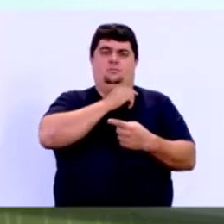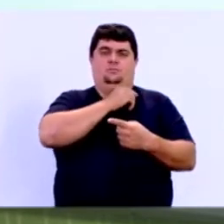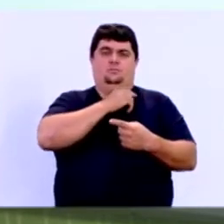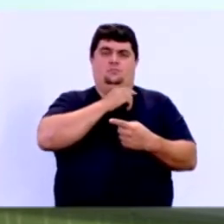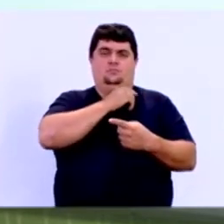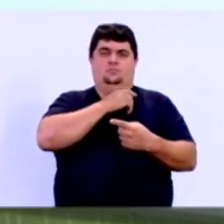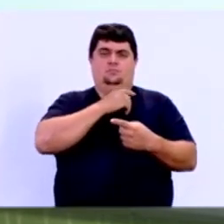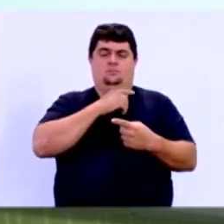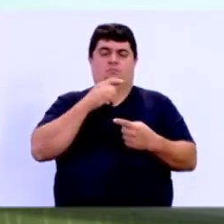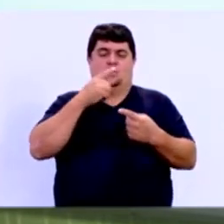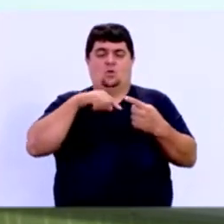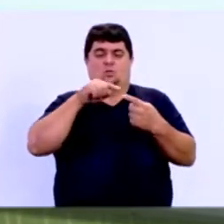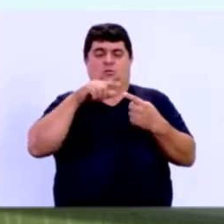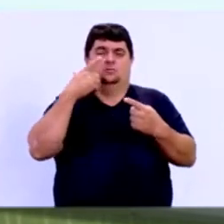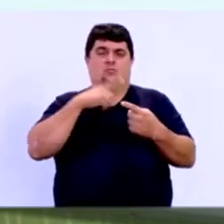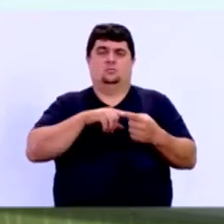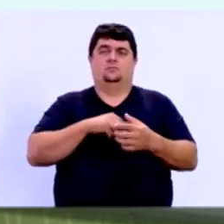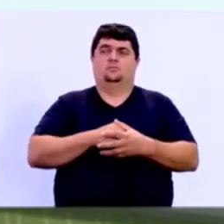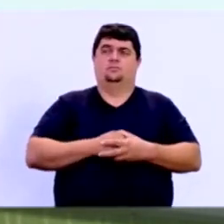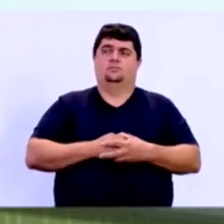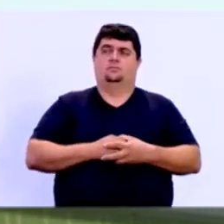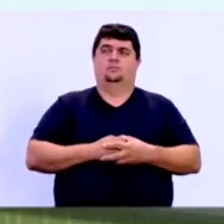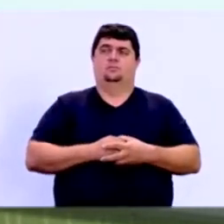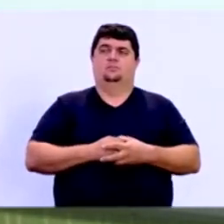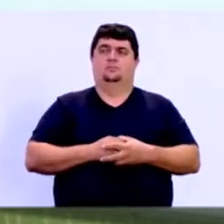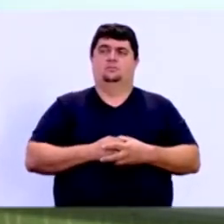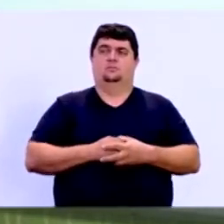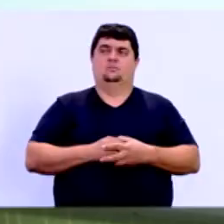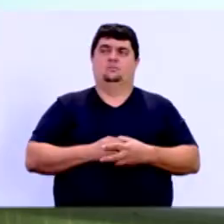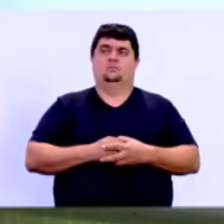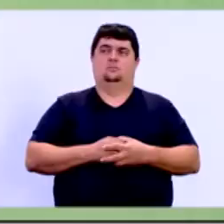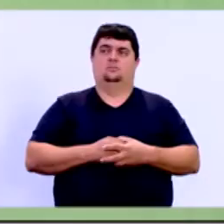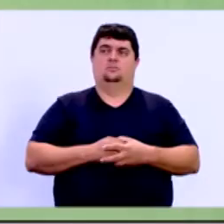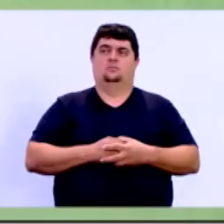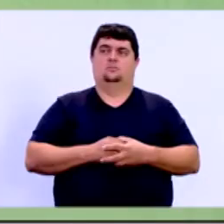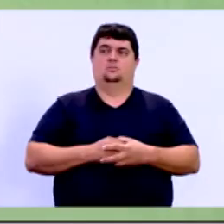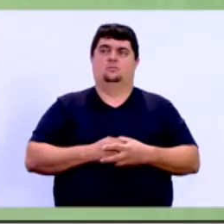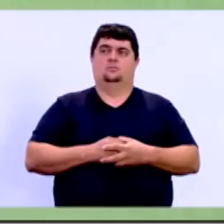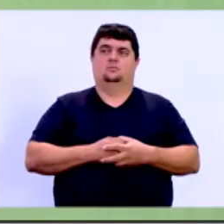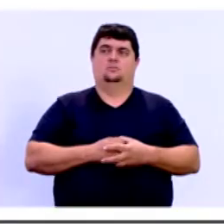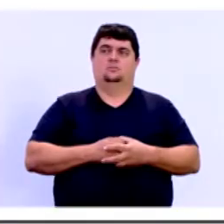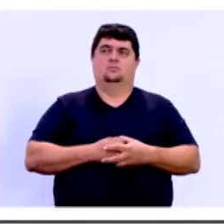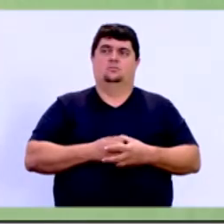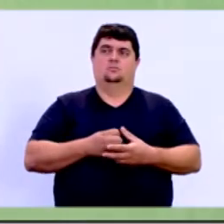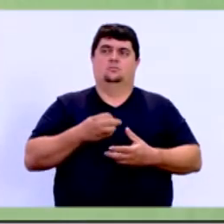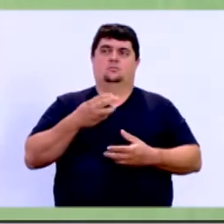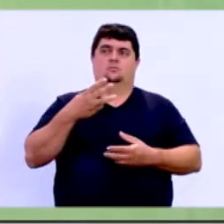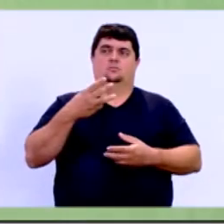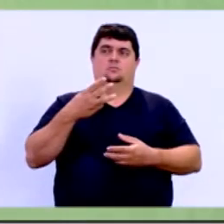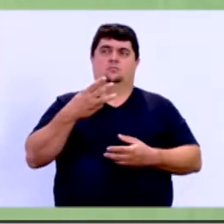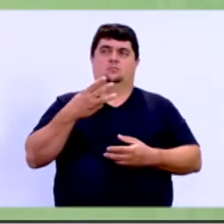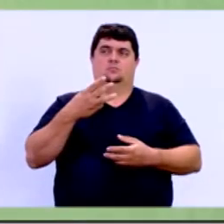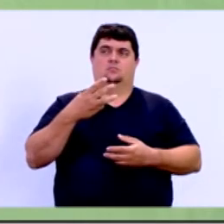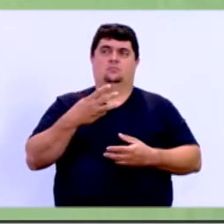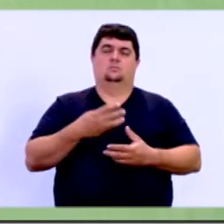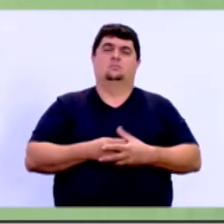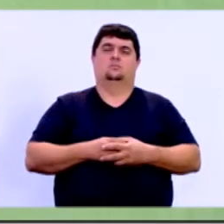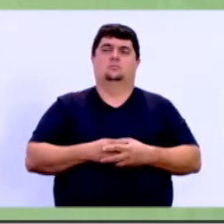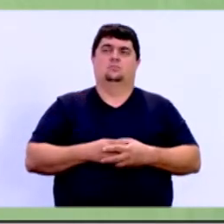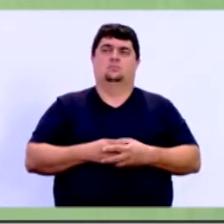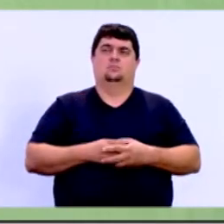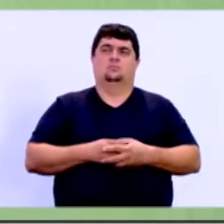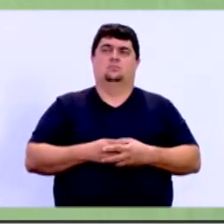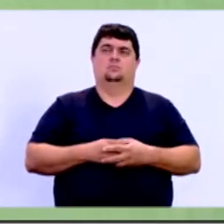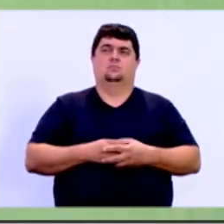dos objetivos ocorra, tá? Então vamos para a nossa questão número 3, né? Questão